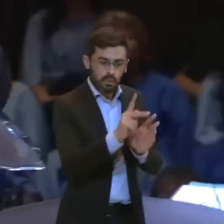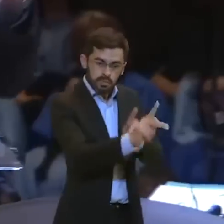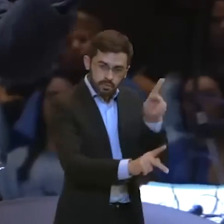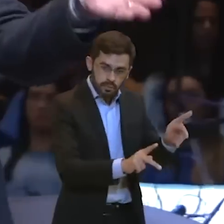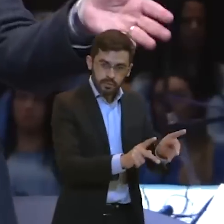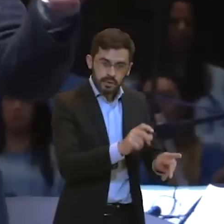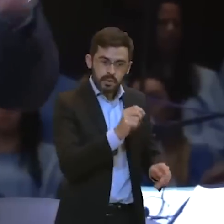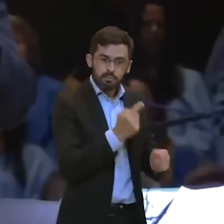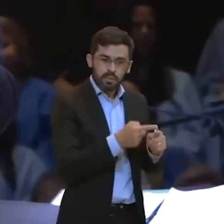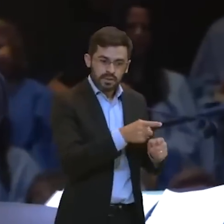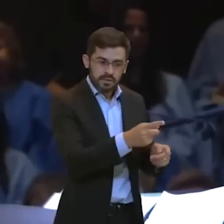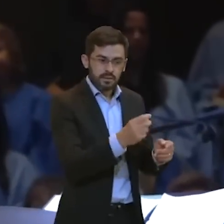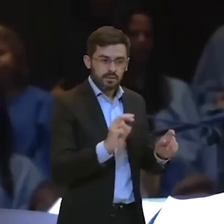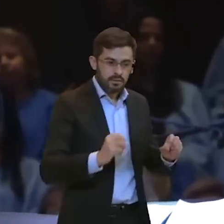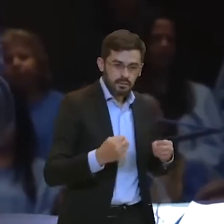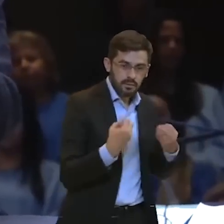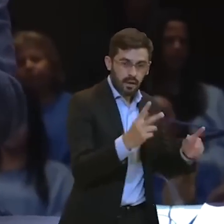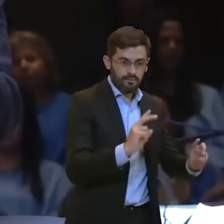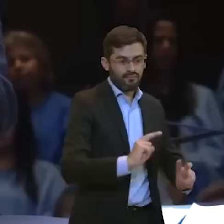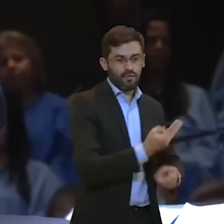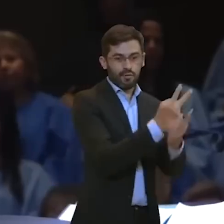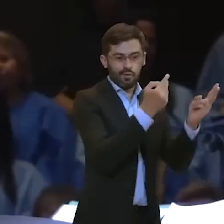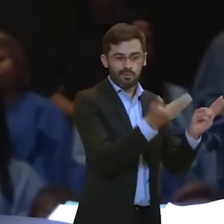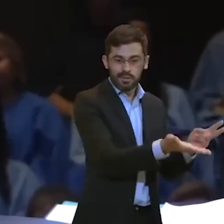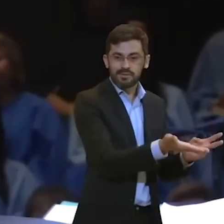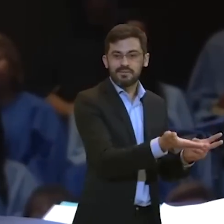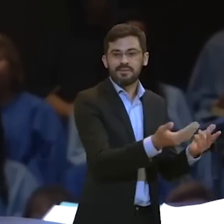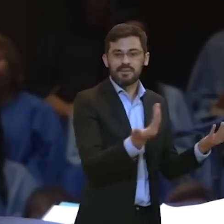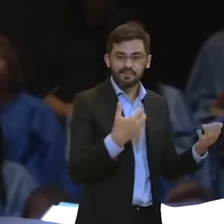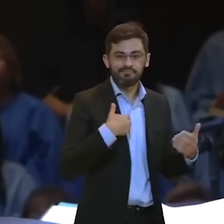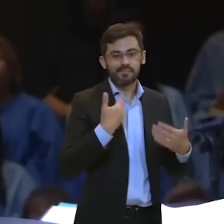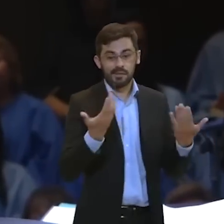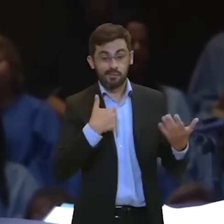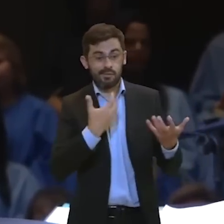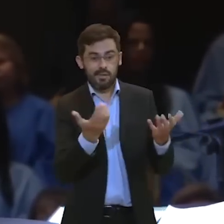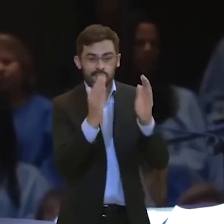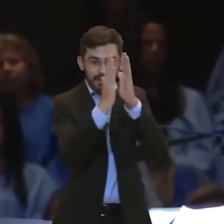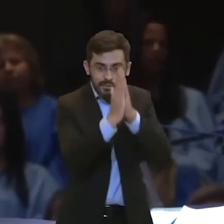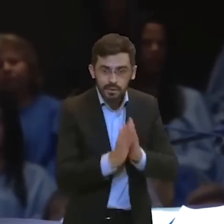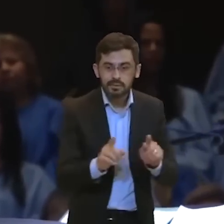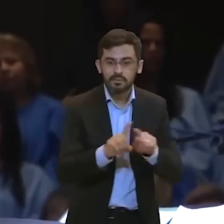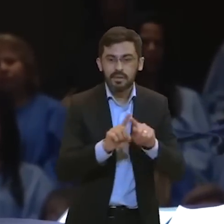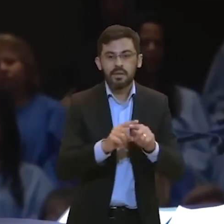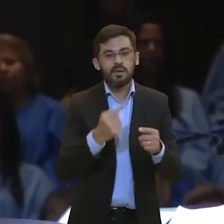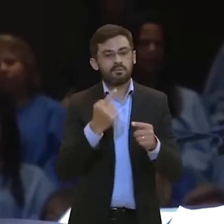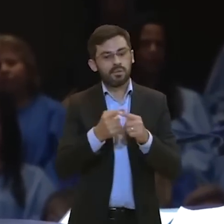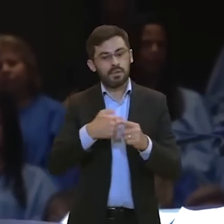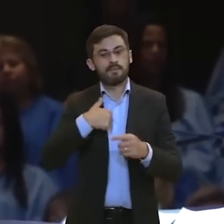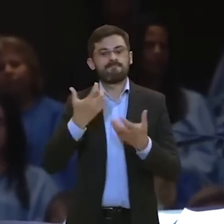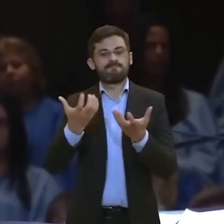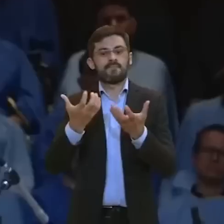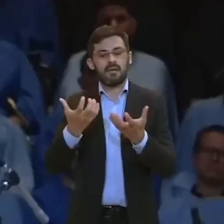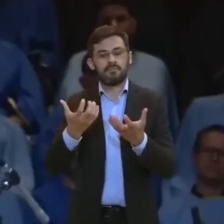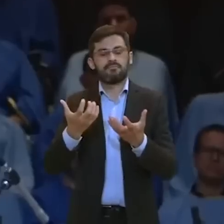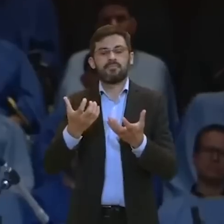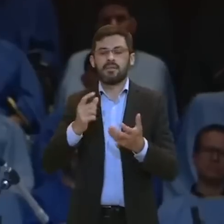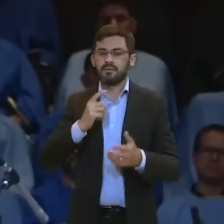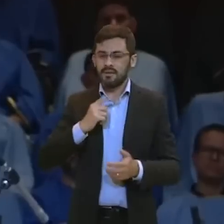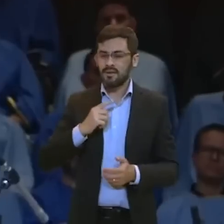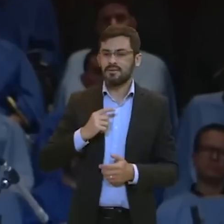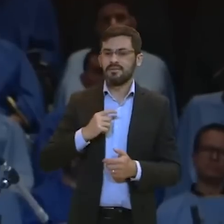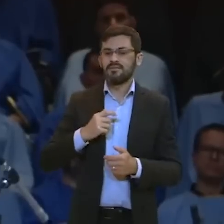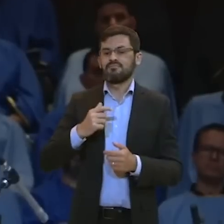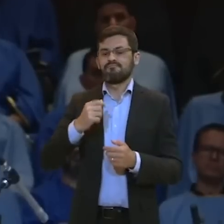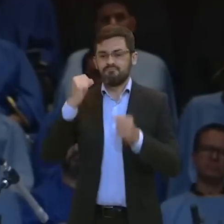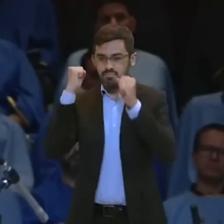Deus dos sírios dá vitória para eles, então eu vou adorá-lo, porque eu quero posse,